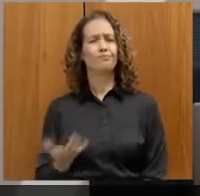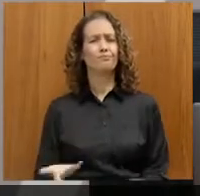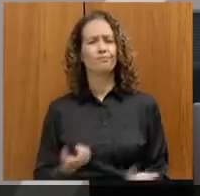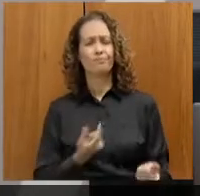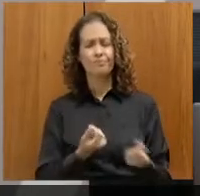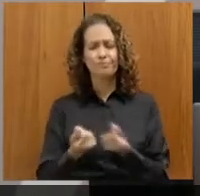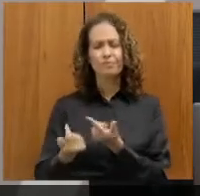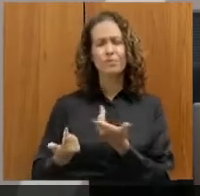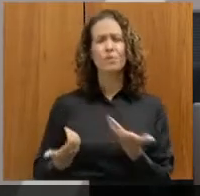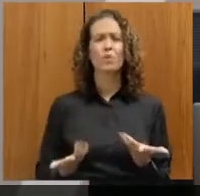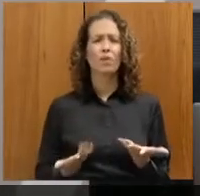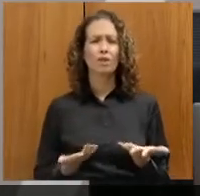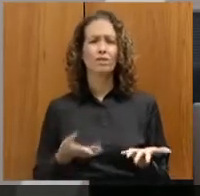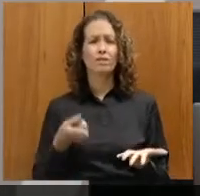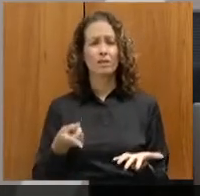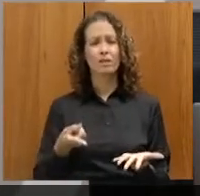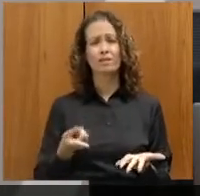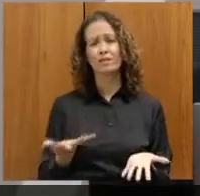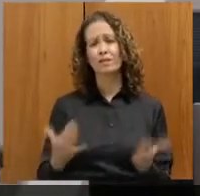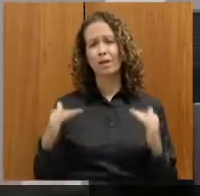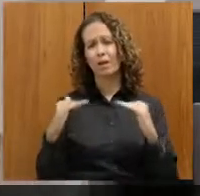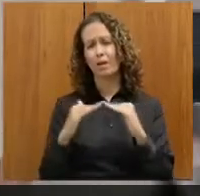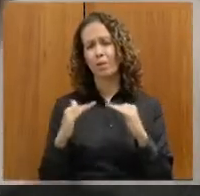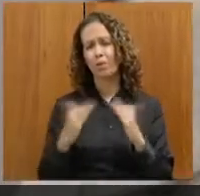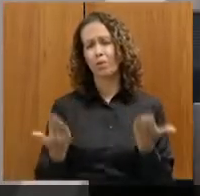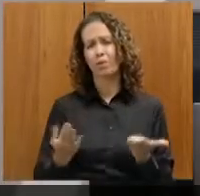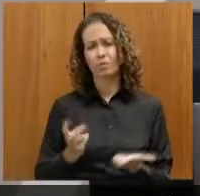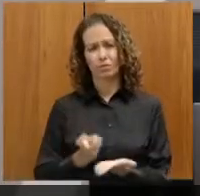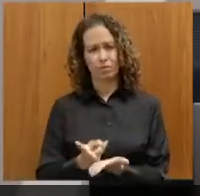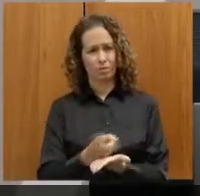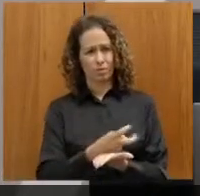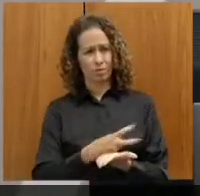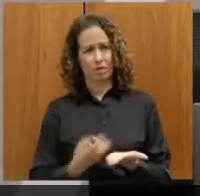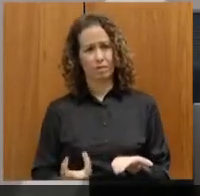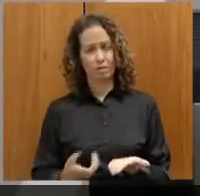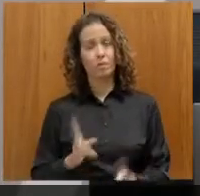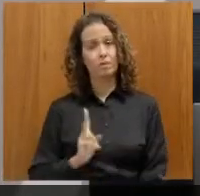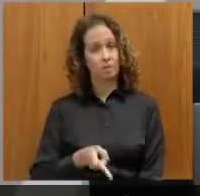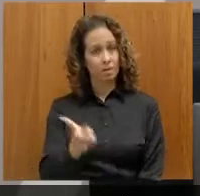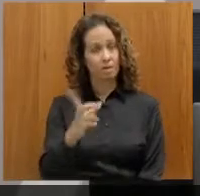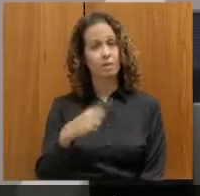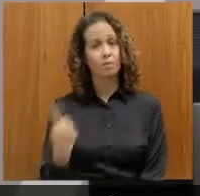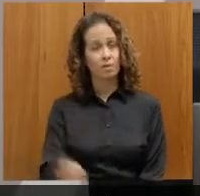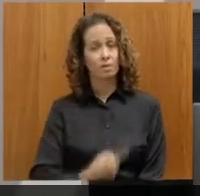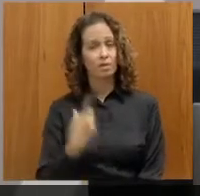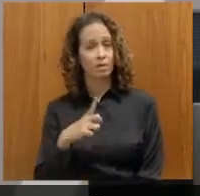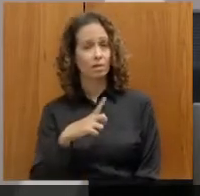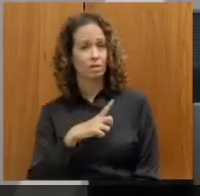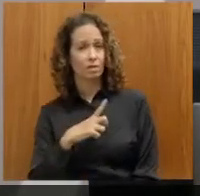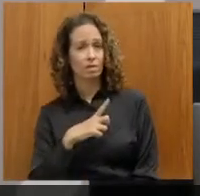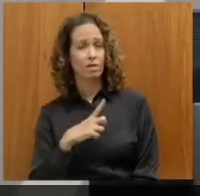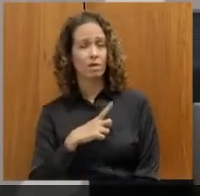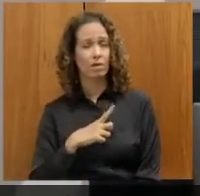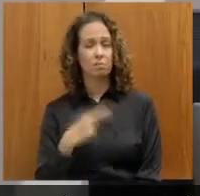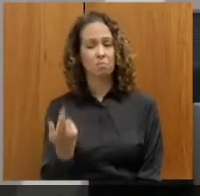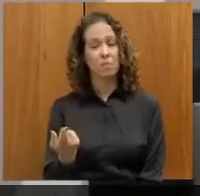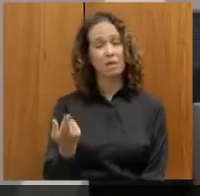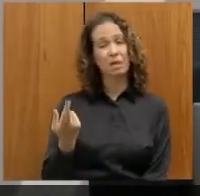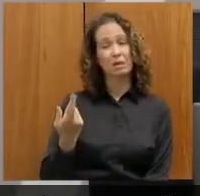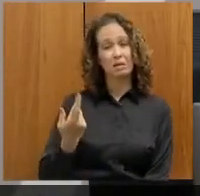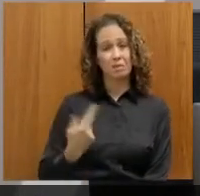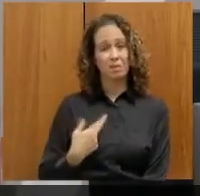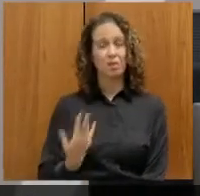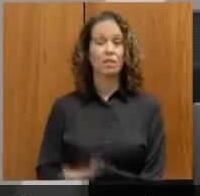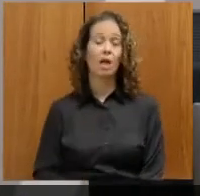desses regimes especiais tributários sempre nós temos a vaga resposta